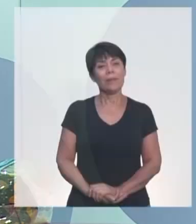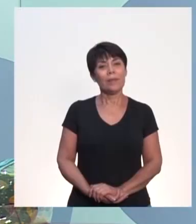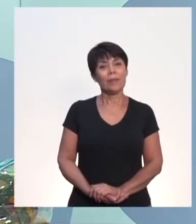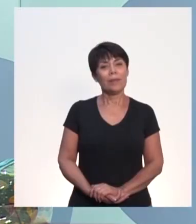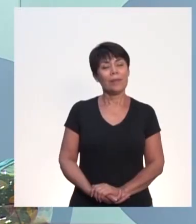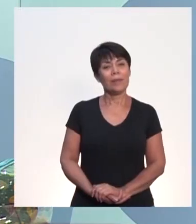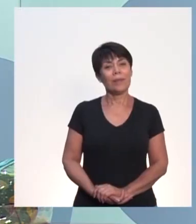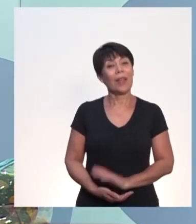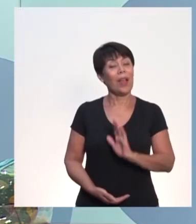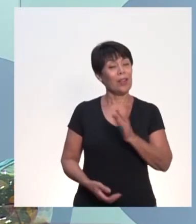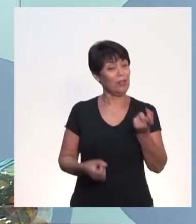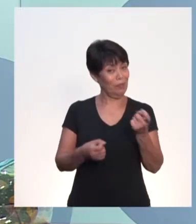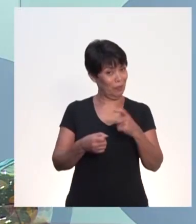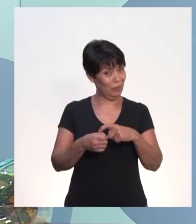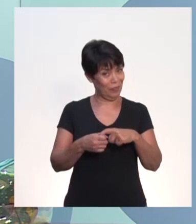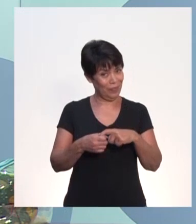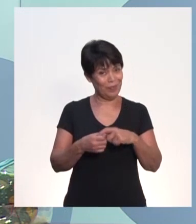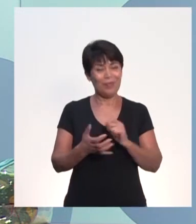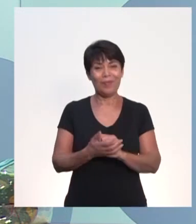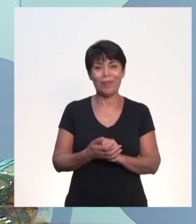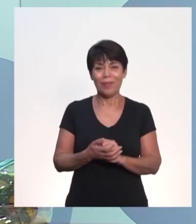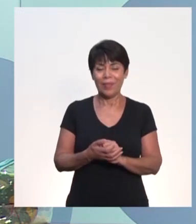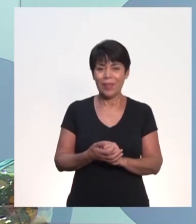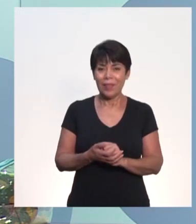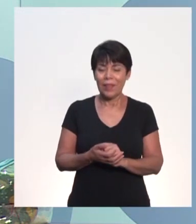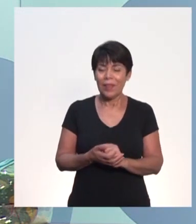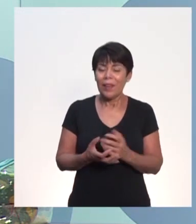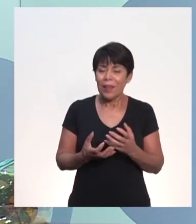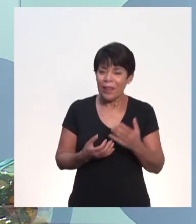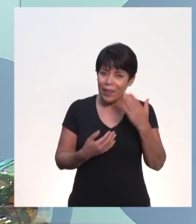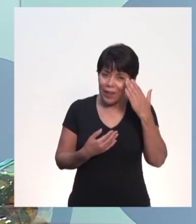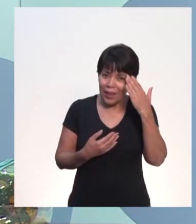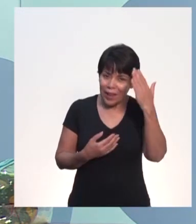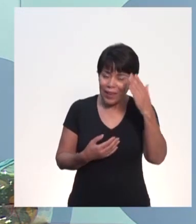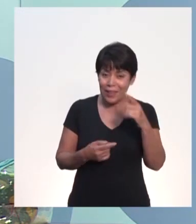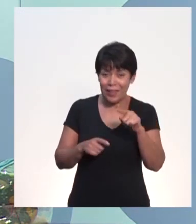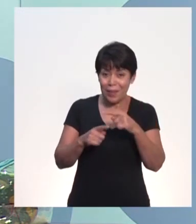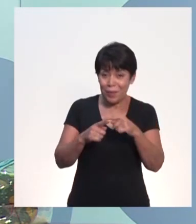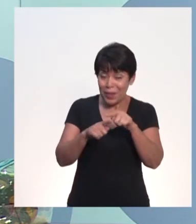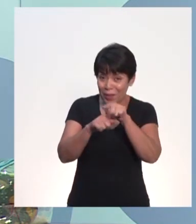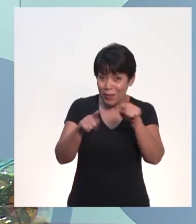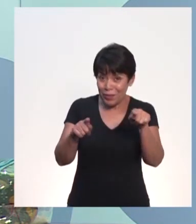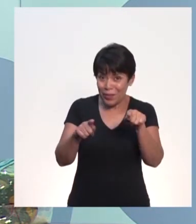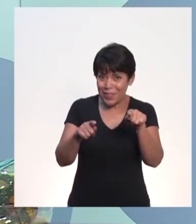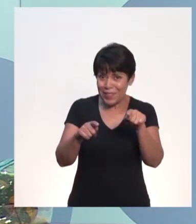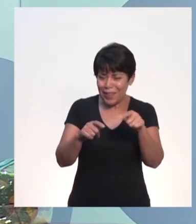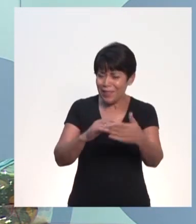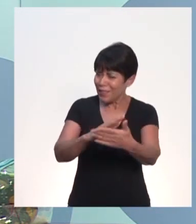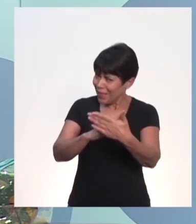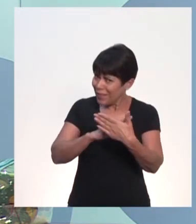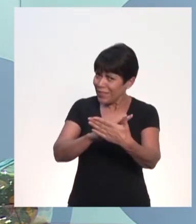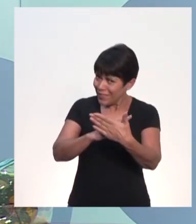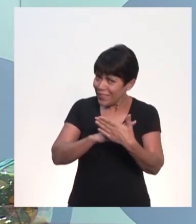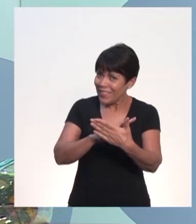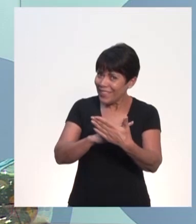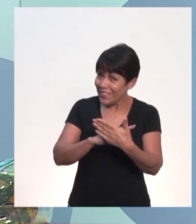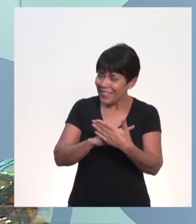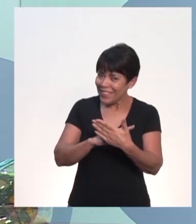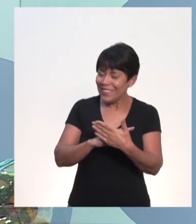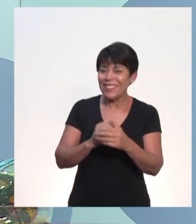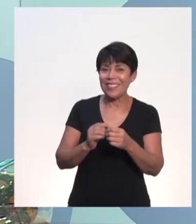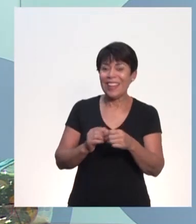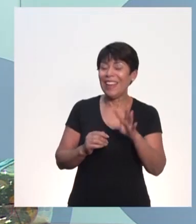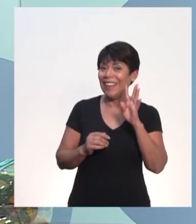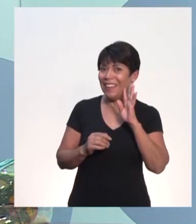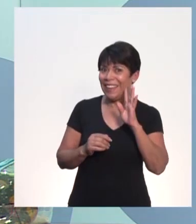estamos de volta mais uma vez. Queria agradecer porque vocês estão trazendo muitas contribuições aqui pelo chat. É muito